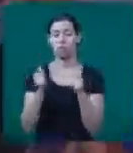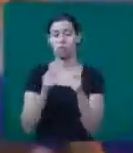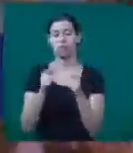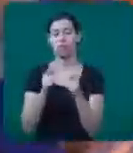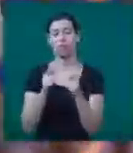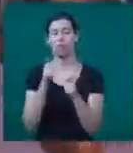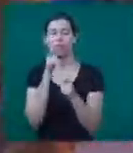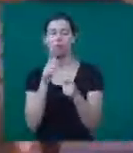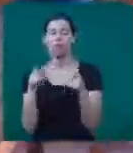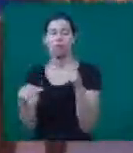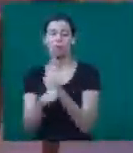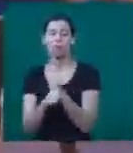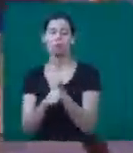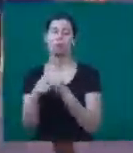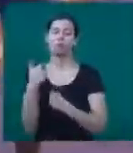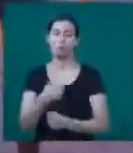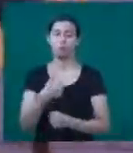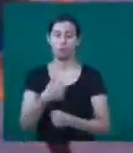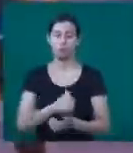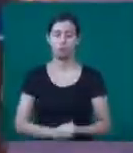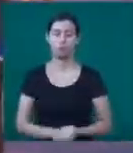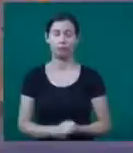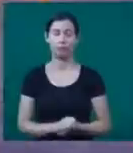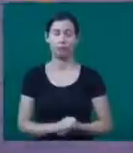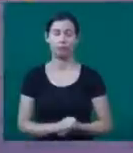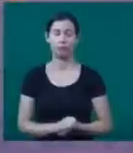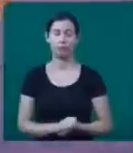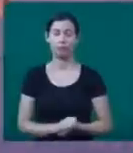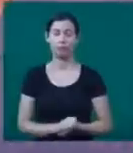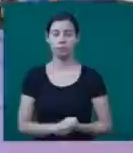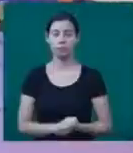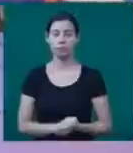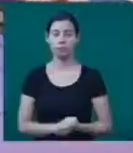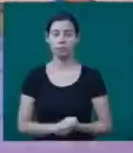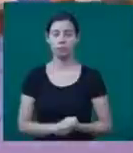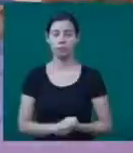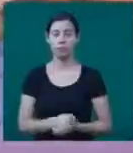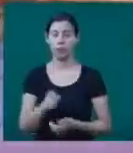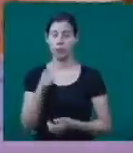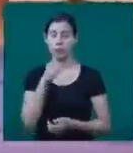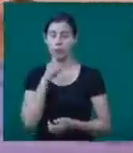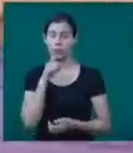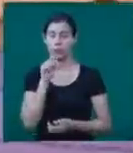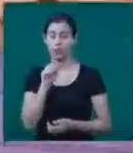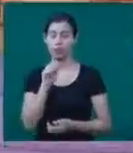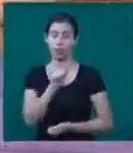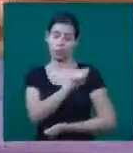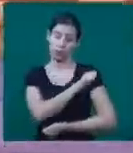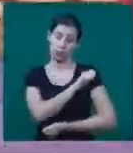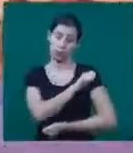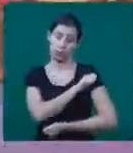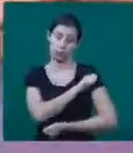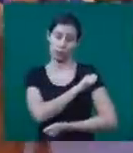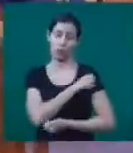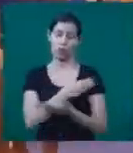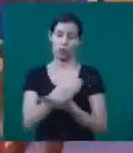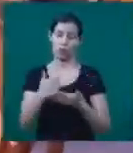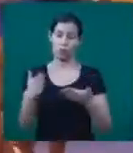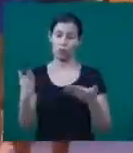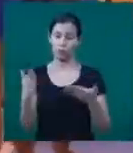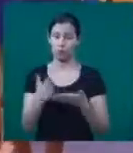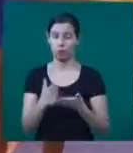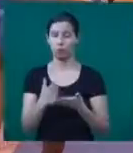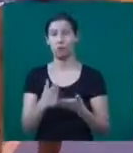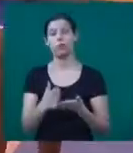do Festival de Inverno conta com apenas a participação dos alunos. Para os que começaram esse ano na escolinha, a competição